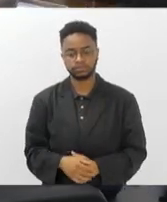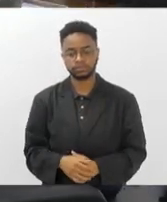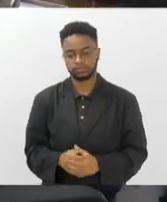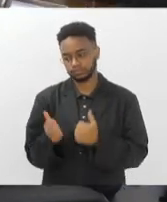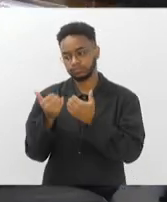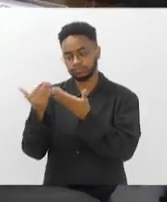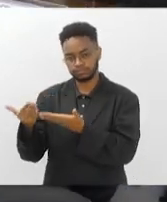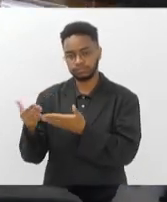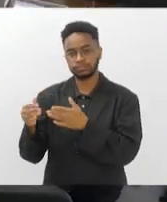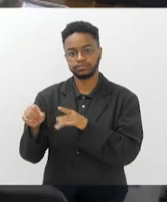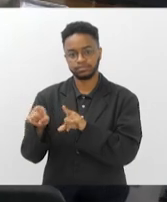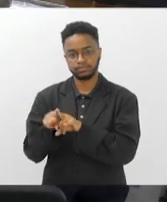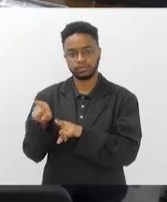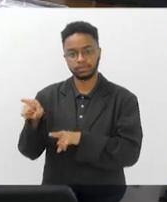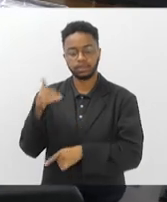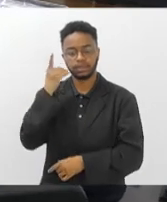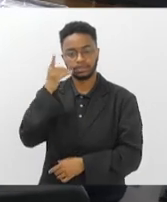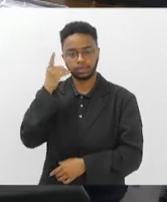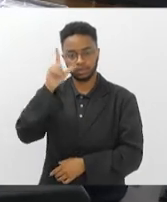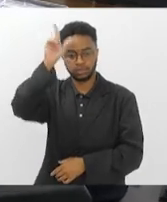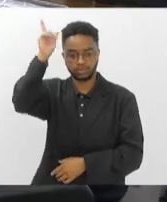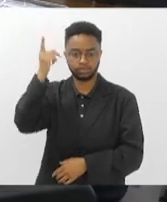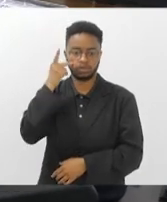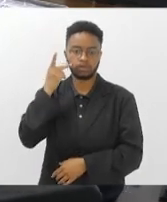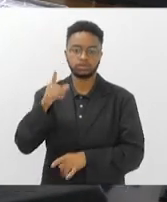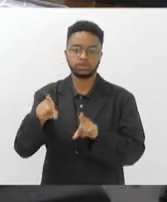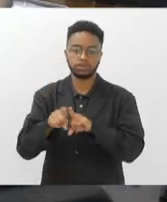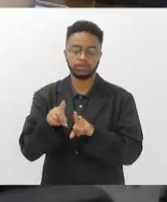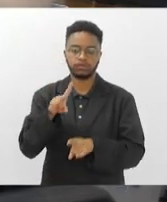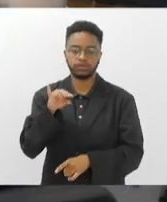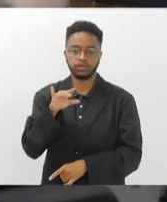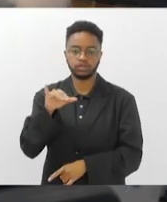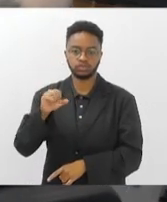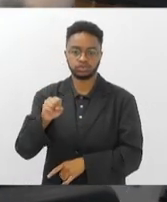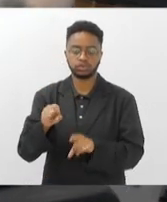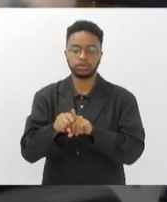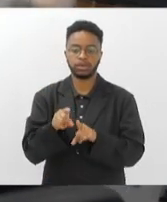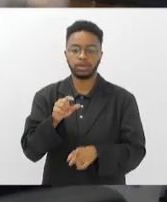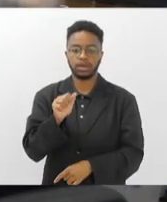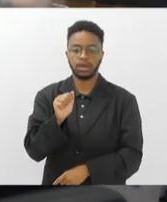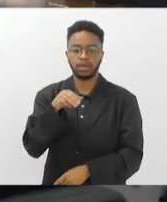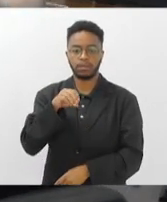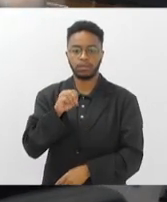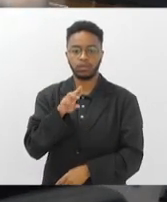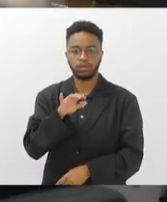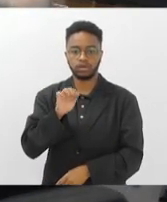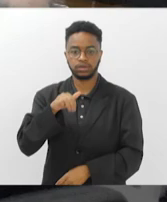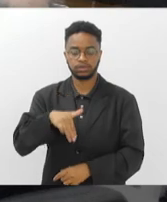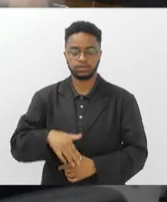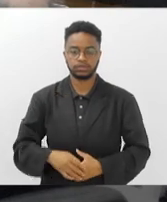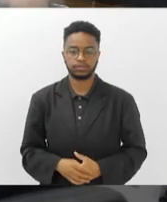Concedido vista conjunta, deputado Luiz Paulo, Vinícius Cozzolino e Rodrigo Amorim.